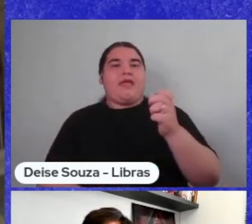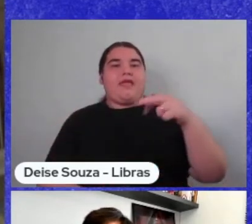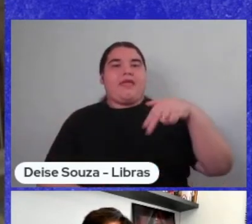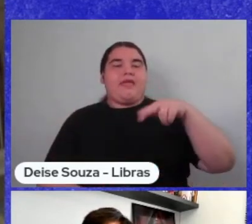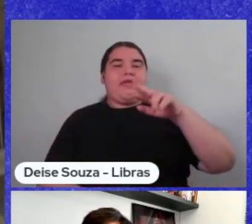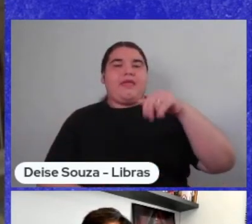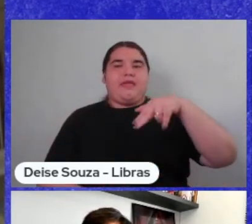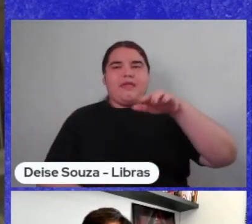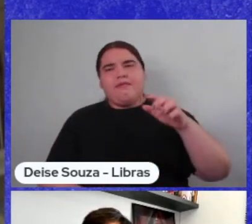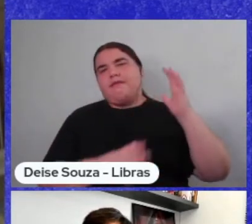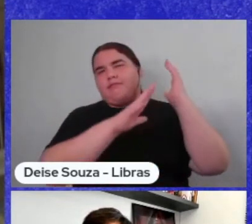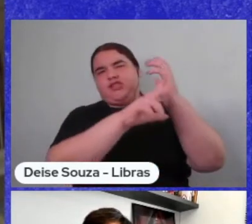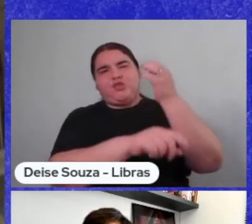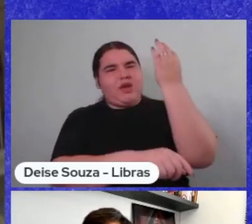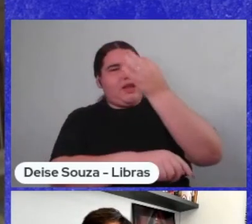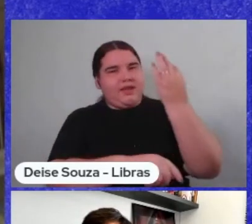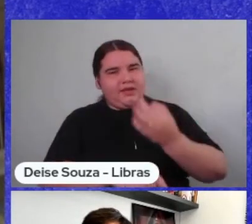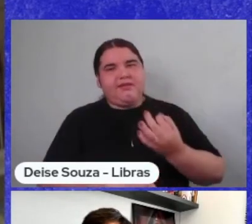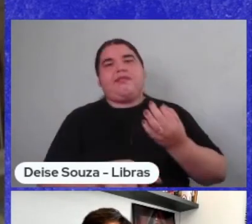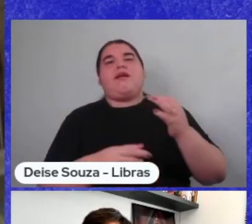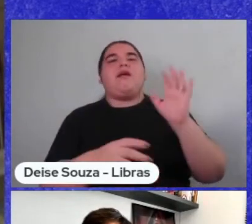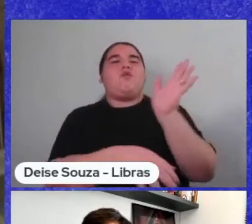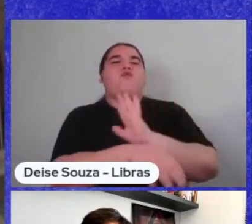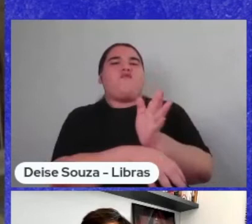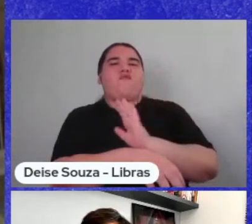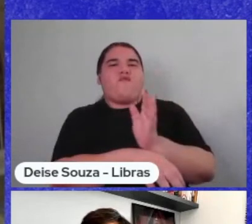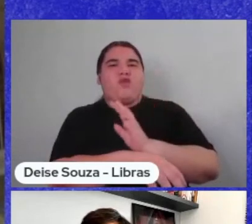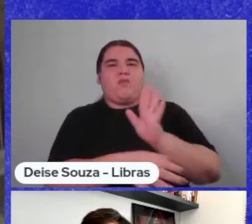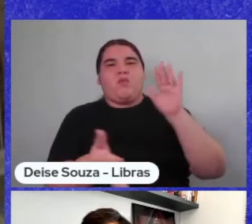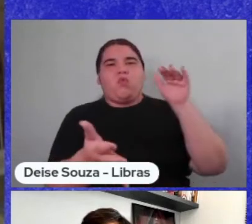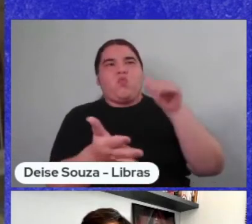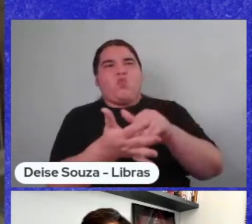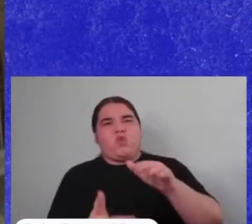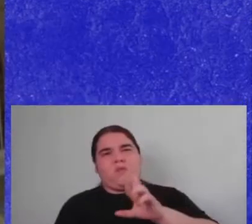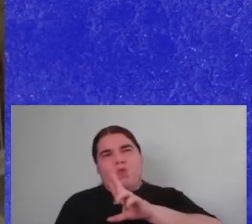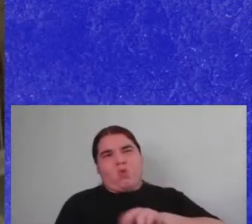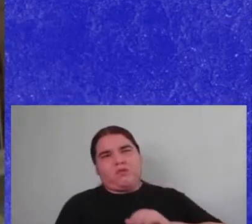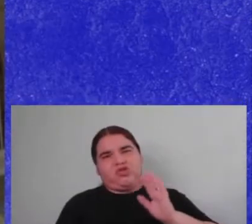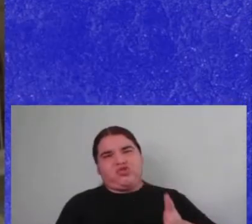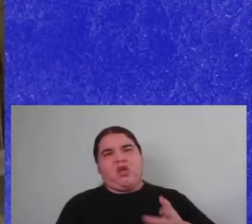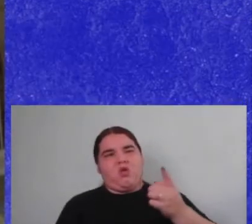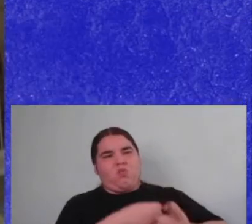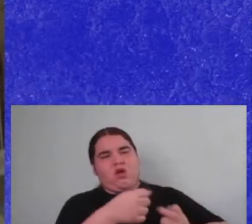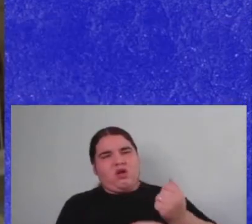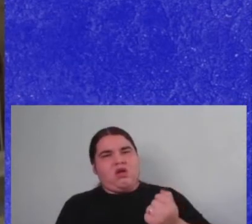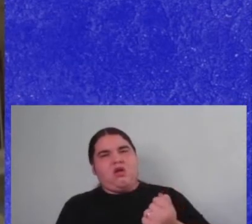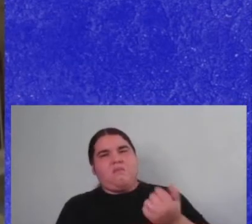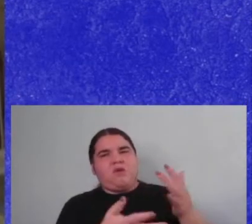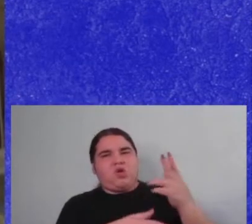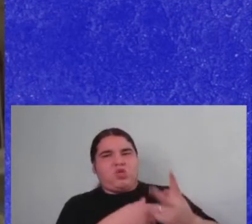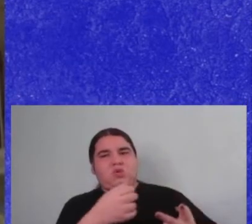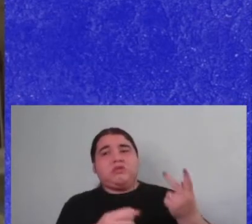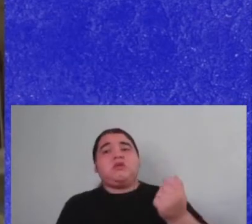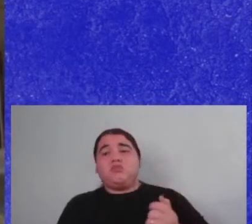trajetória linda e de vários... 2 anos, acho, né? Um ano e pouco, os últimos românticos também. Continua